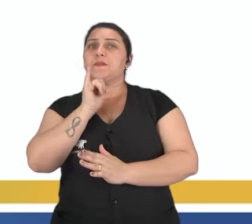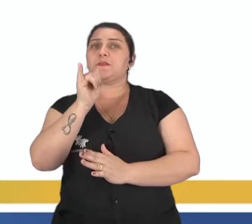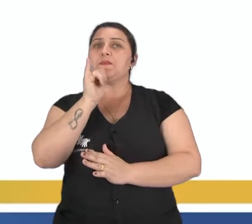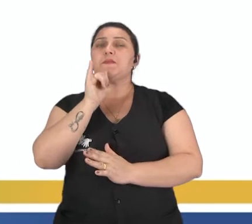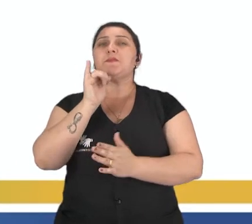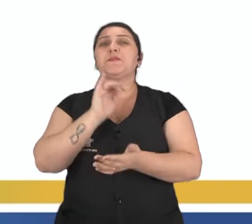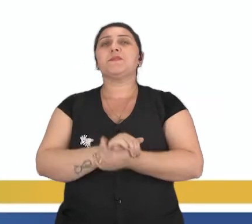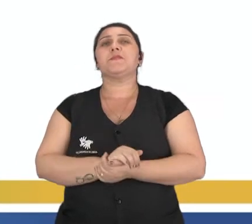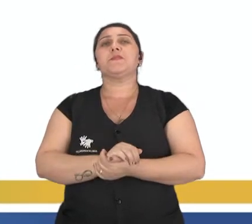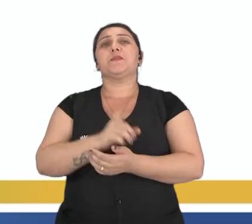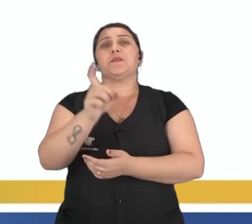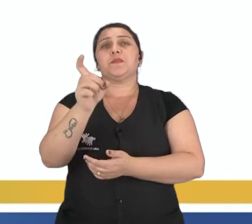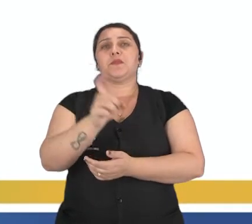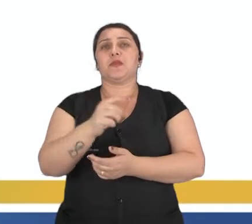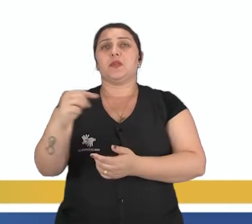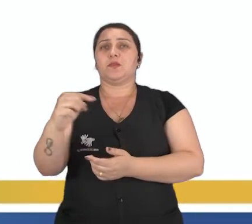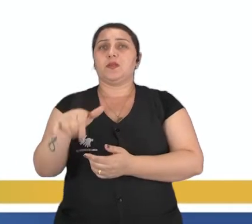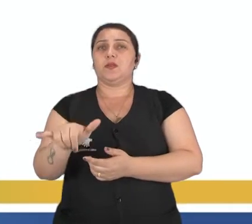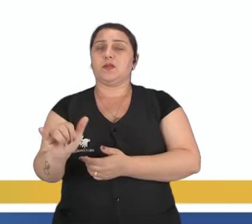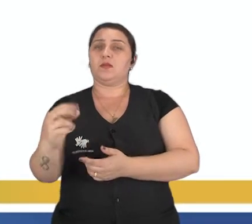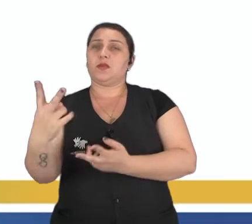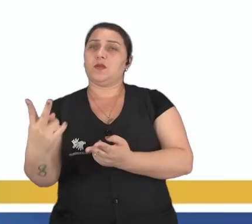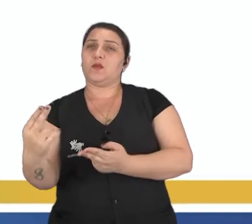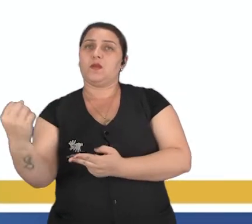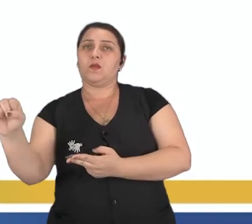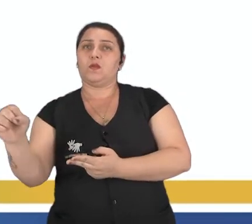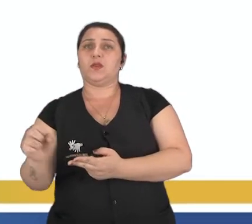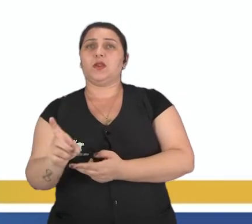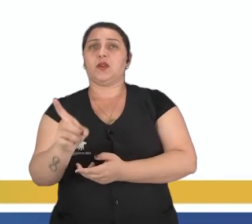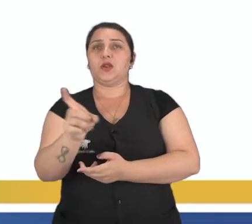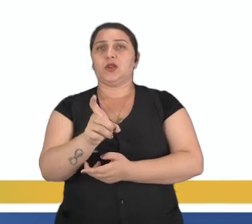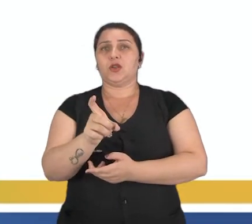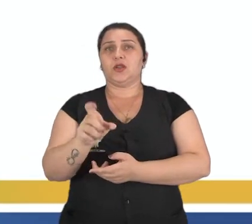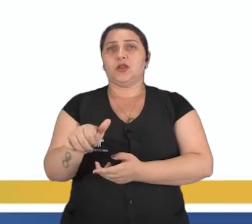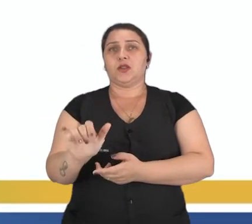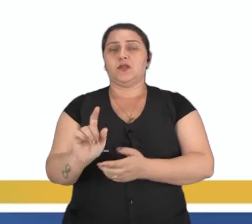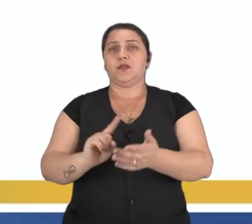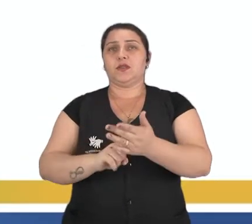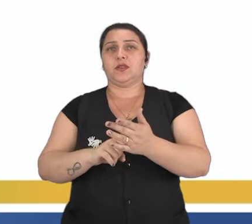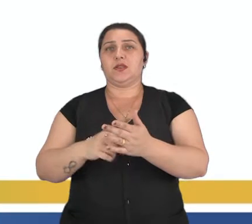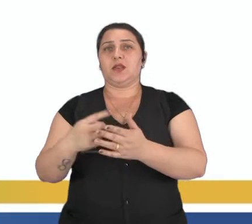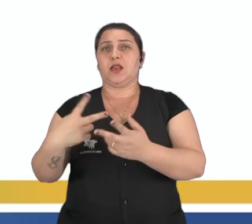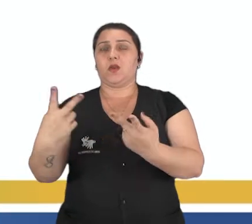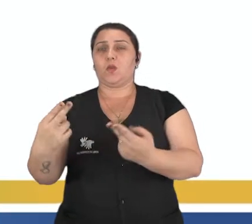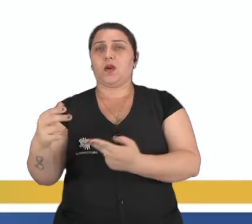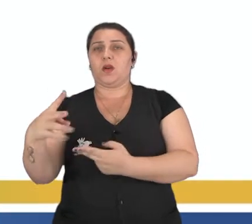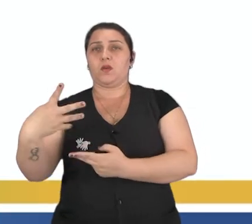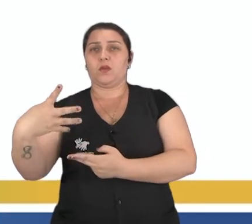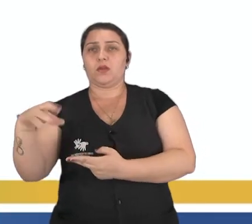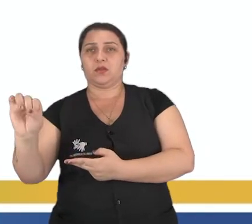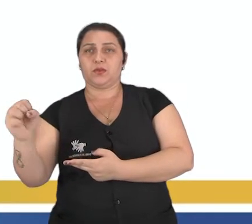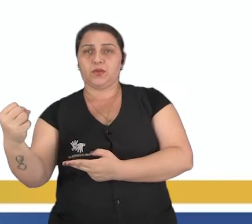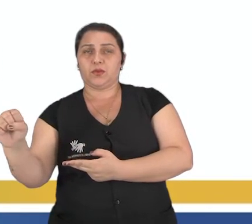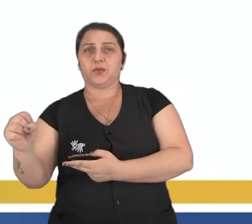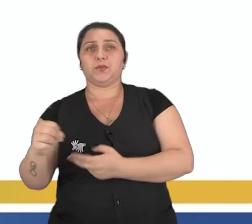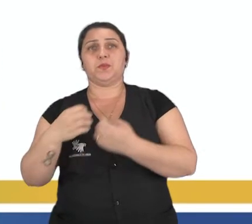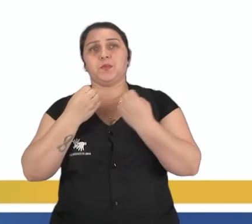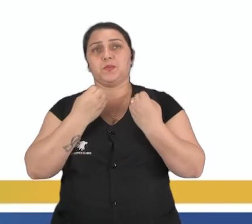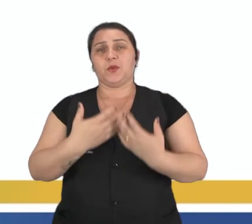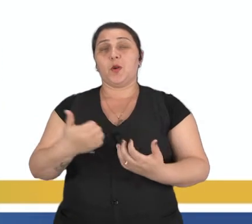Vamos resolver o sistema x menos y igual a 8 e x vezes y igual a 48.